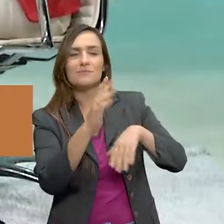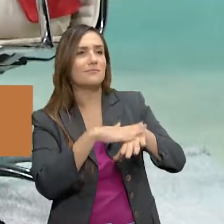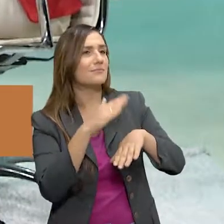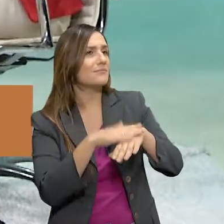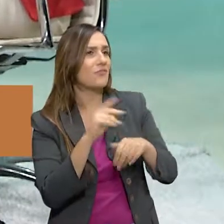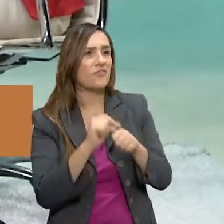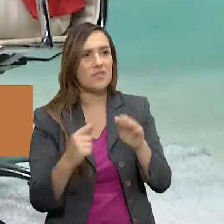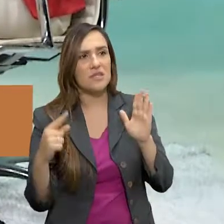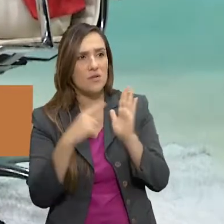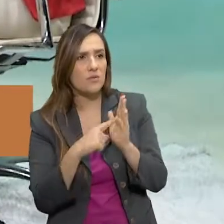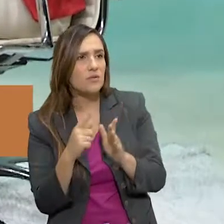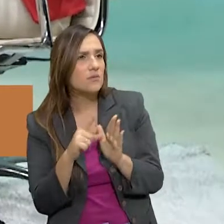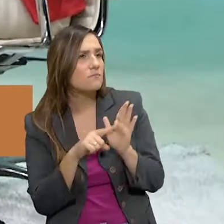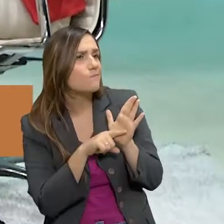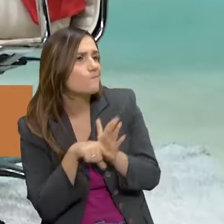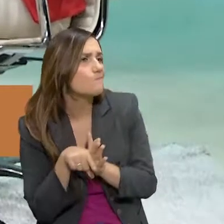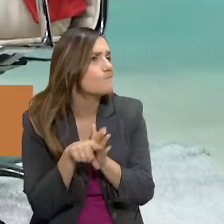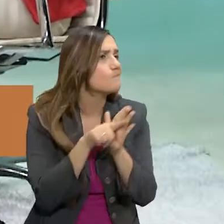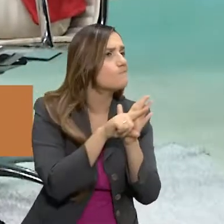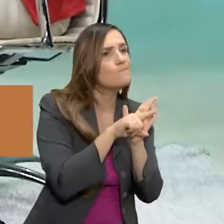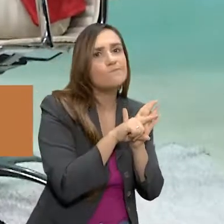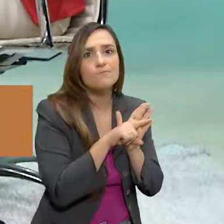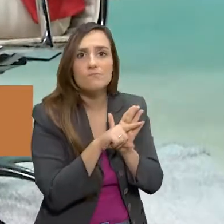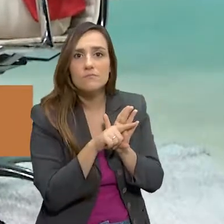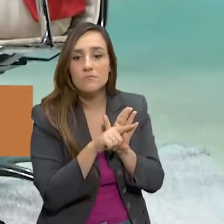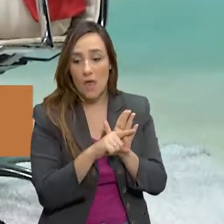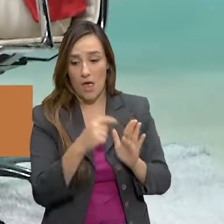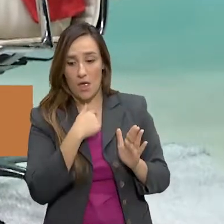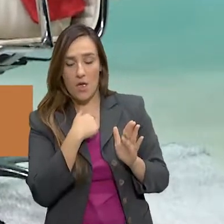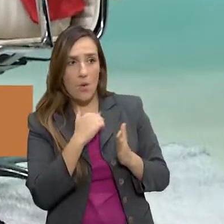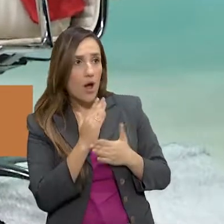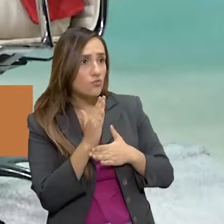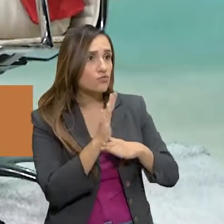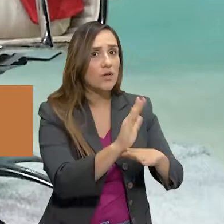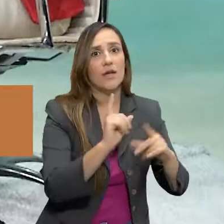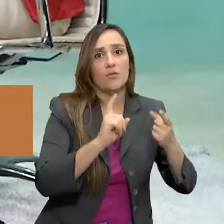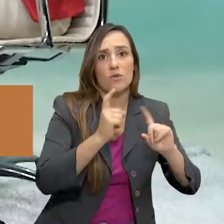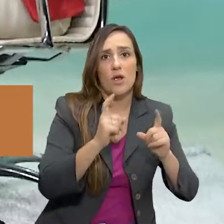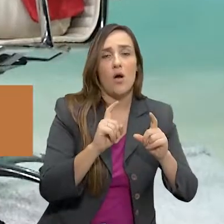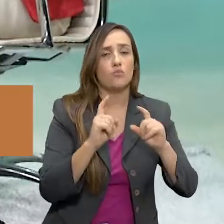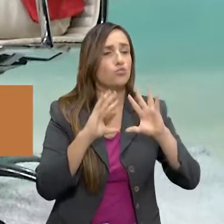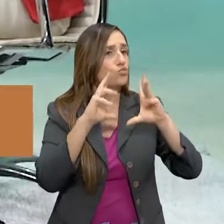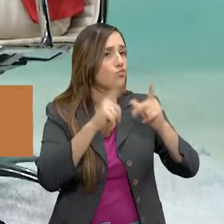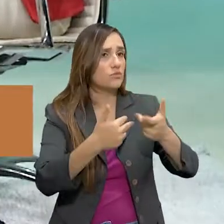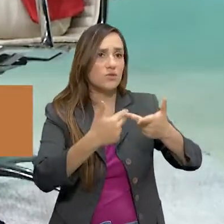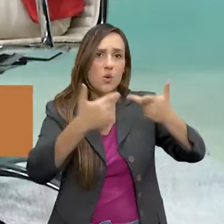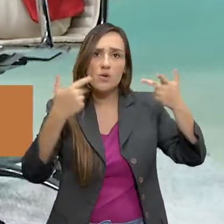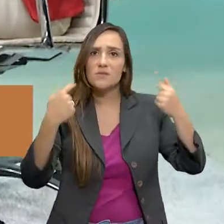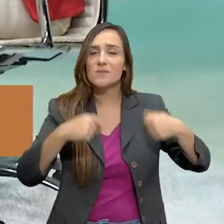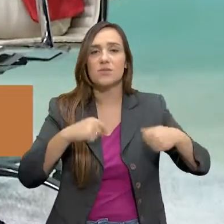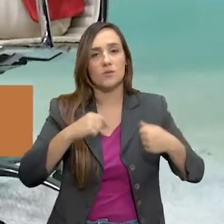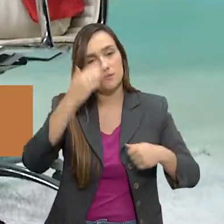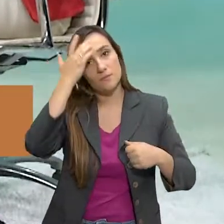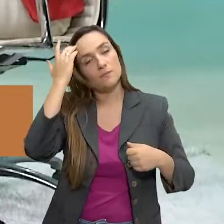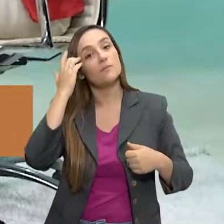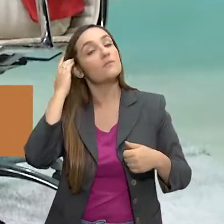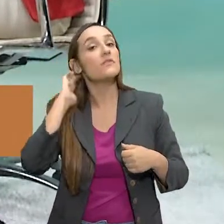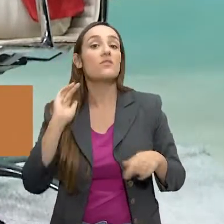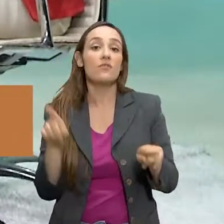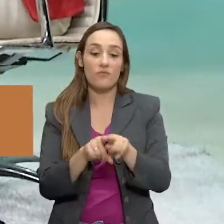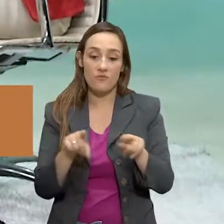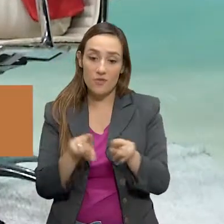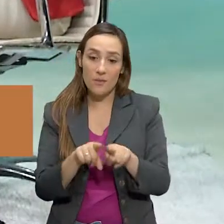mérito é dela, que colheu as denúncias, que ouviu as mulheres, e a gente como núcleo apoiou, ajudou nas reuniões, né, no que preciso